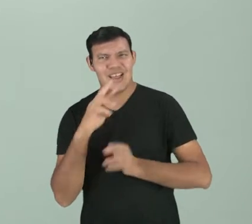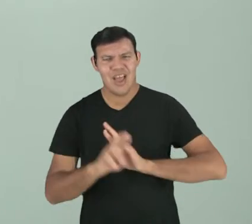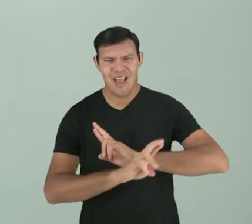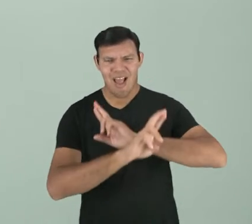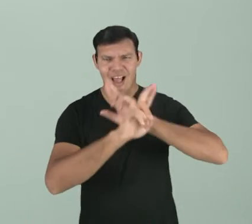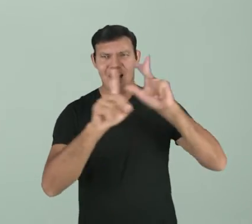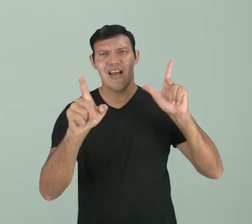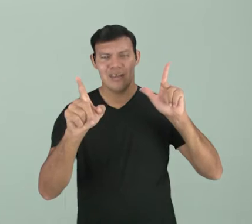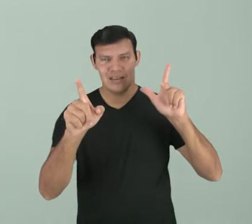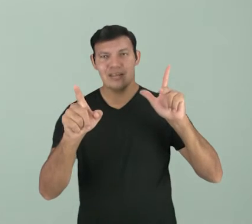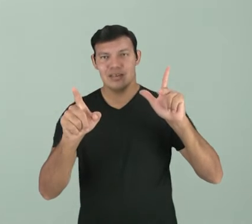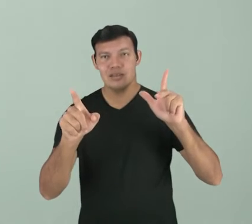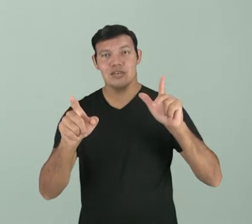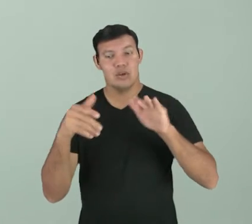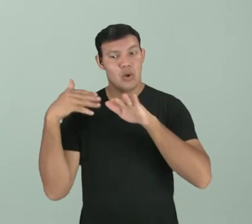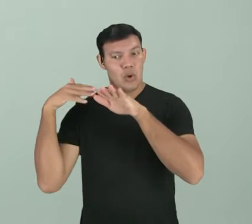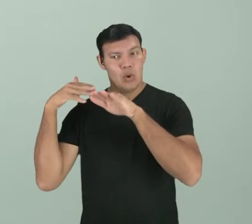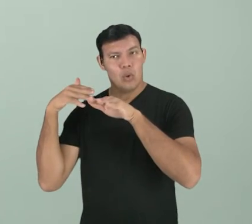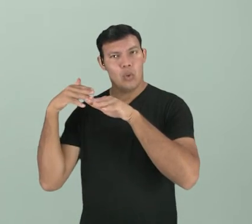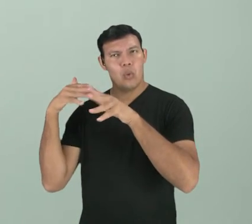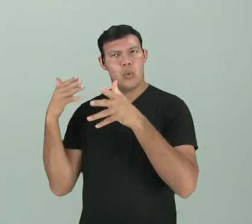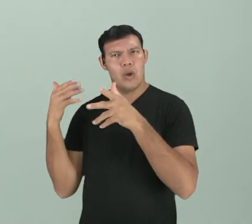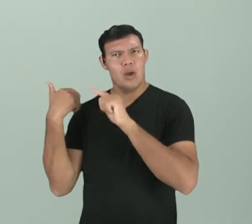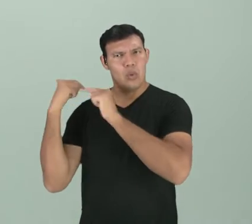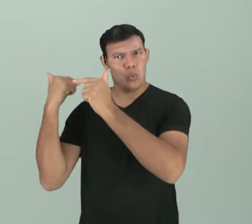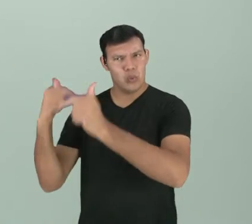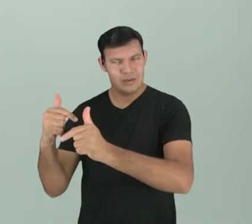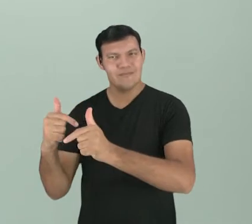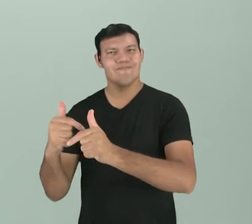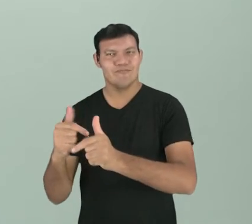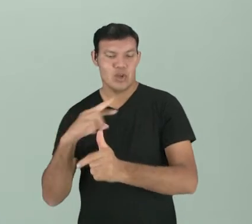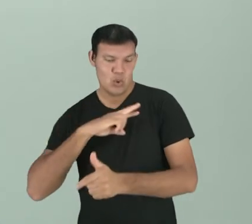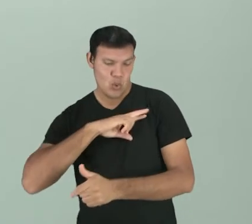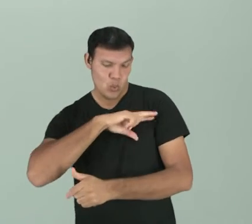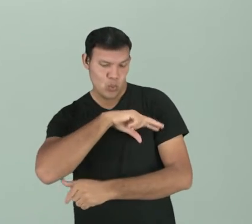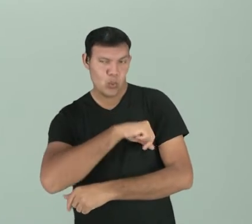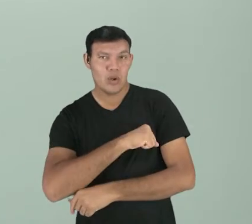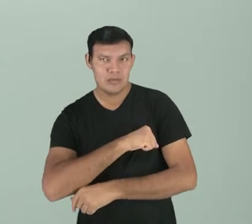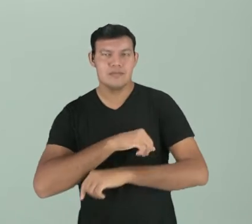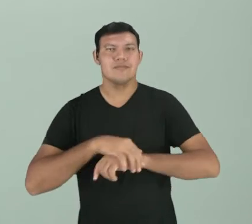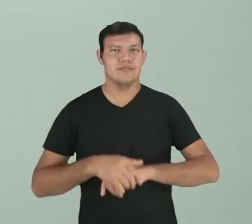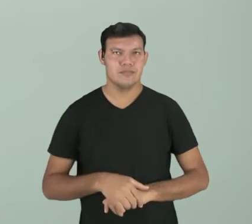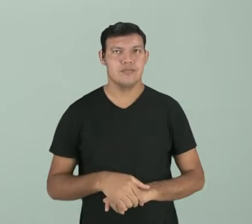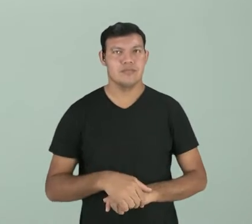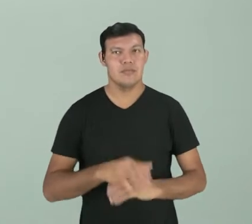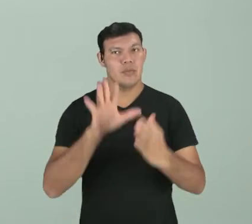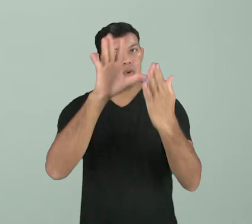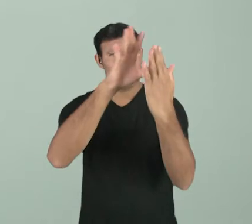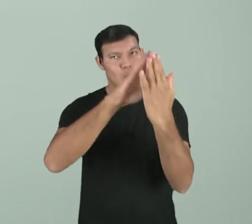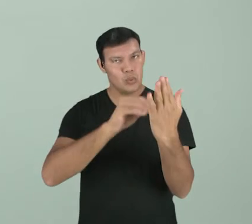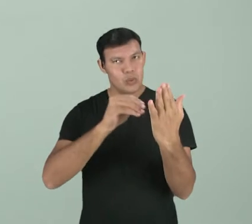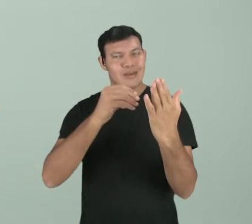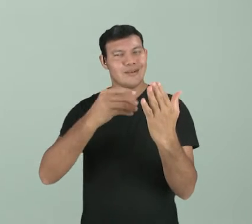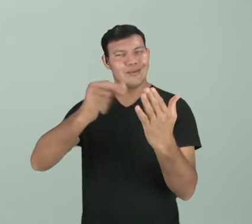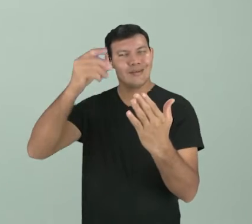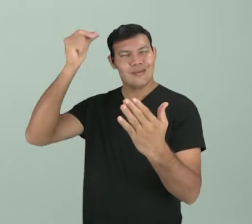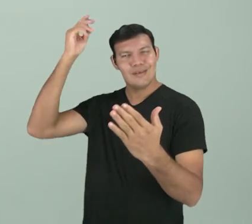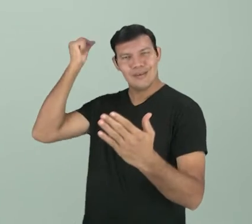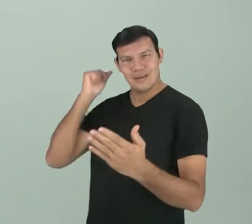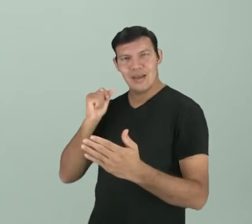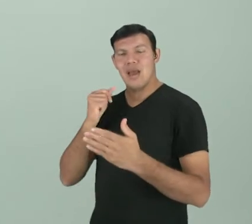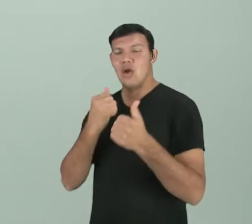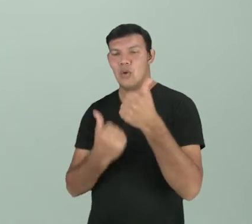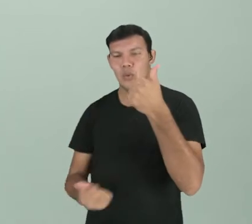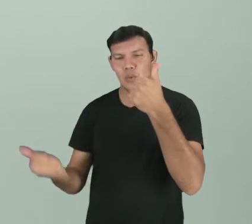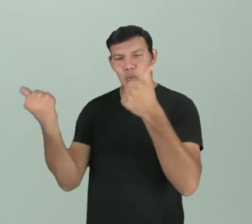movimentos de oposição eram considerados românticos, tá? E aí depois esses modelos, né, da antiguidade clássica foram